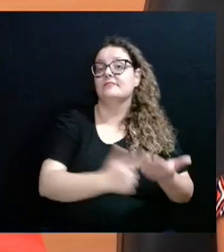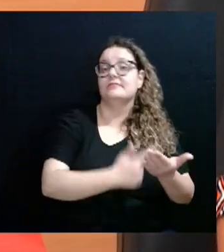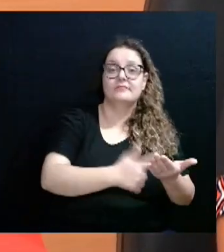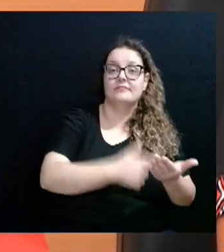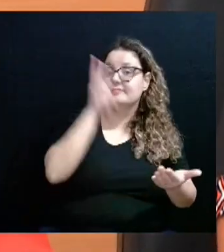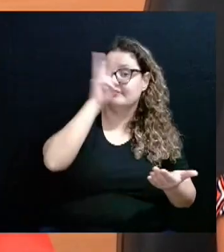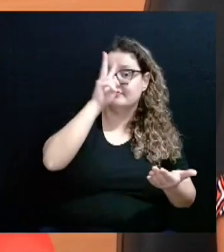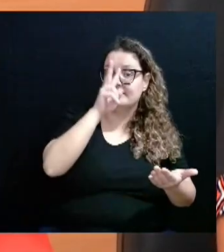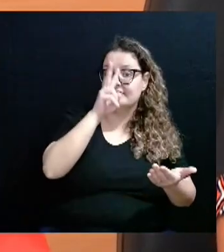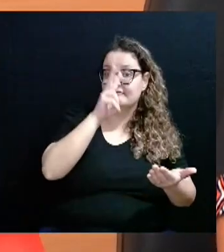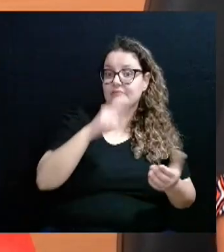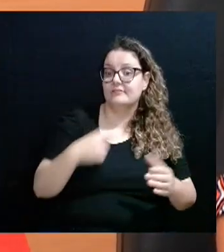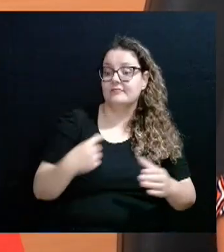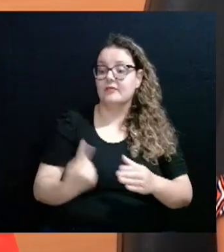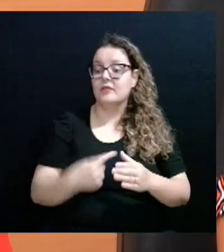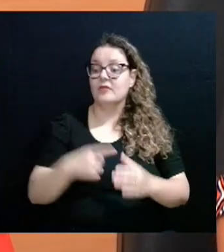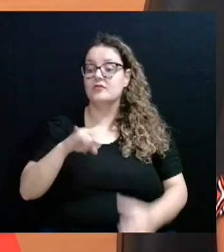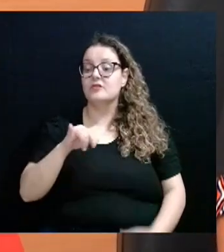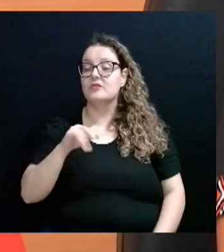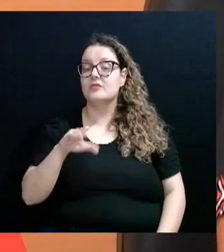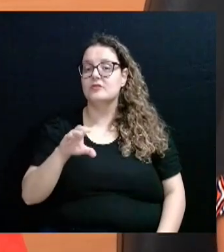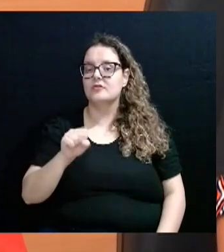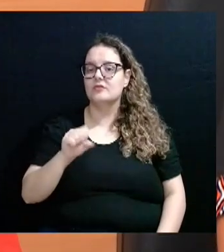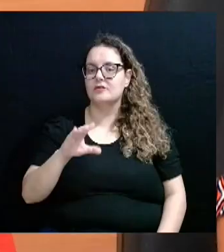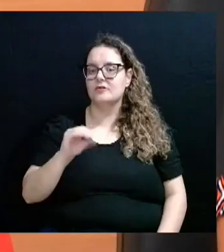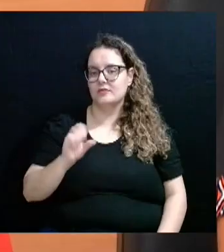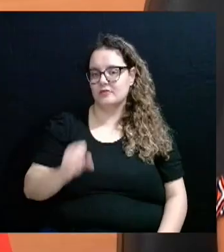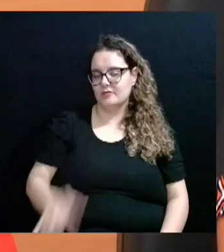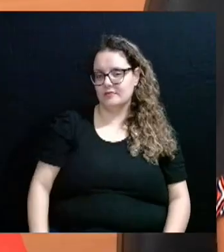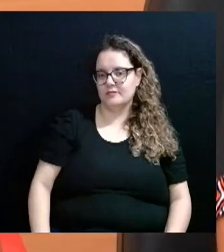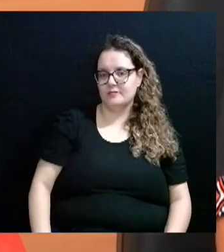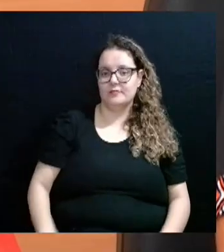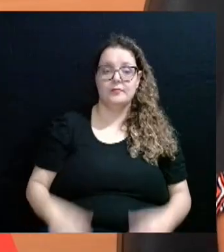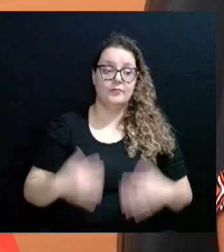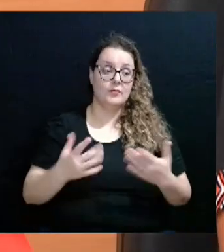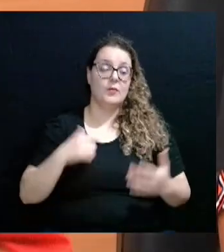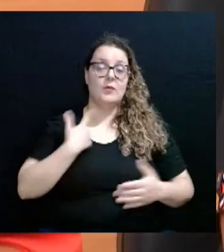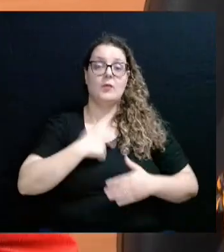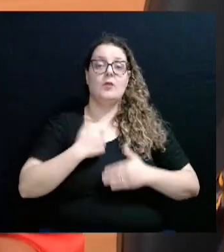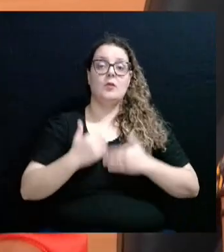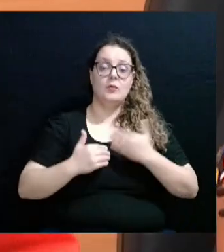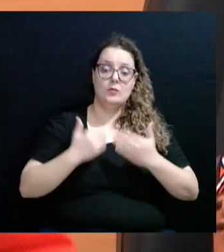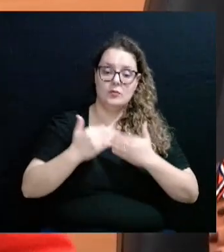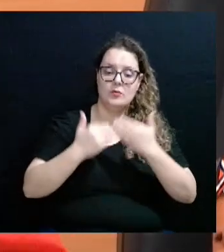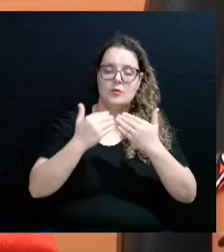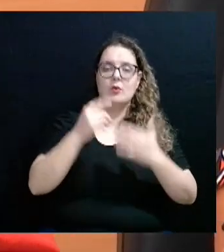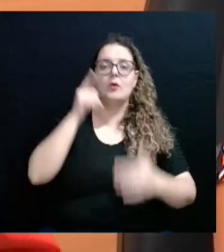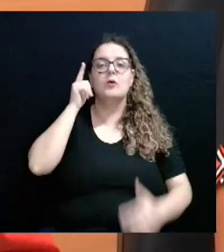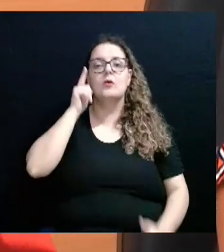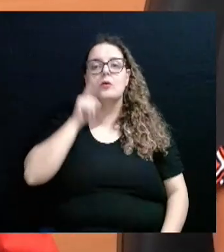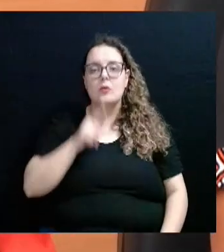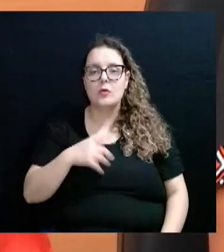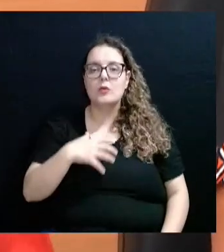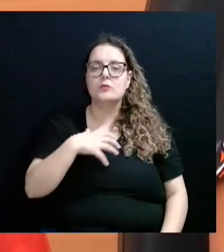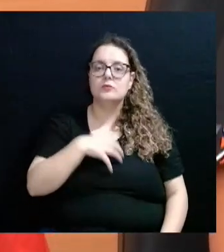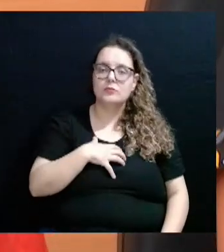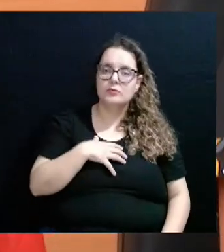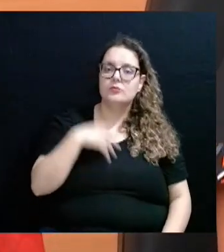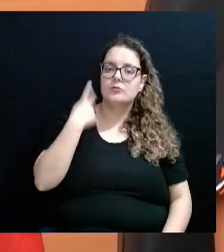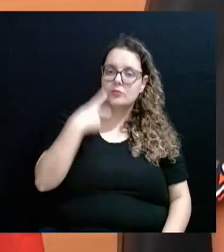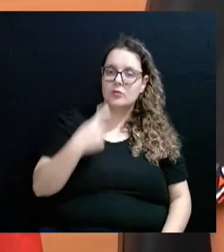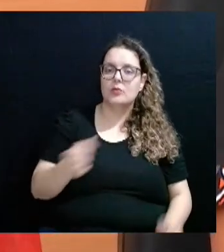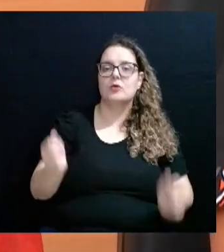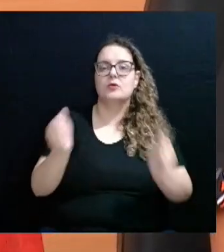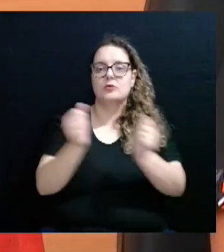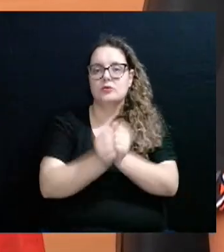discos. E assim a gente foi conseguindo construir uma forma de fazer política junto com os meus parceiros do